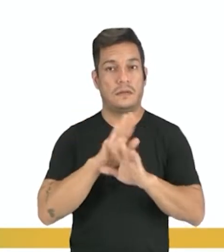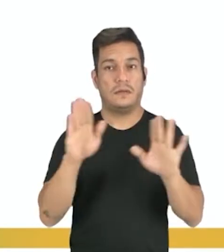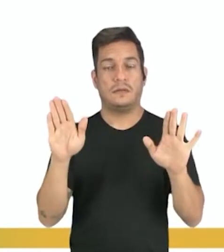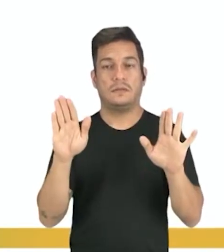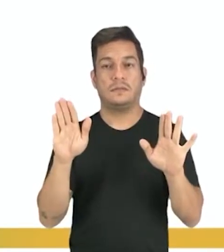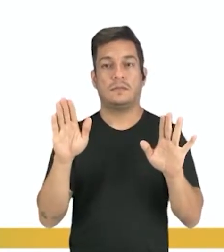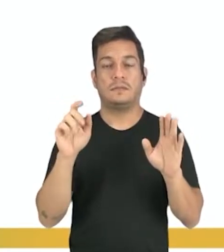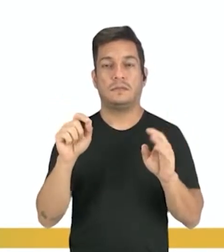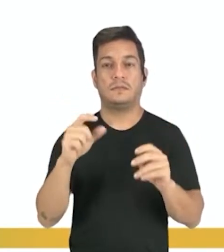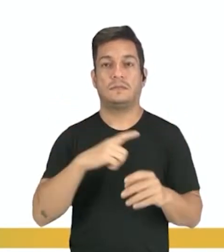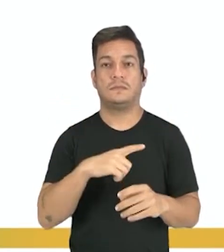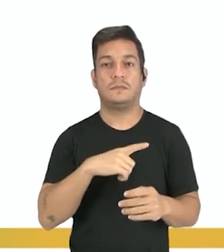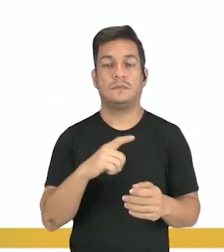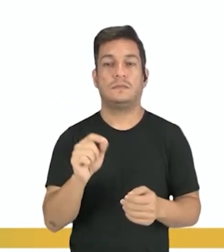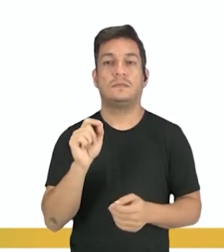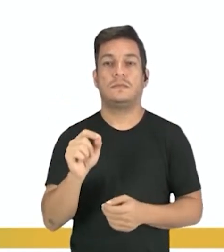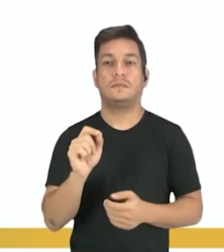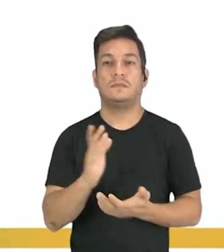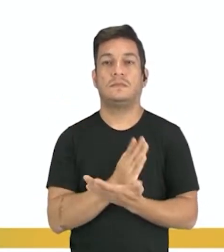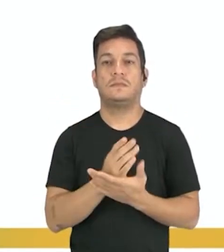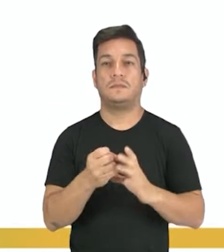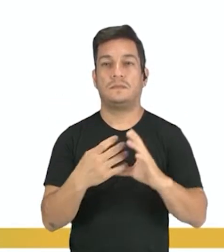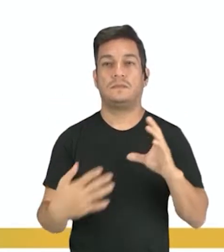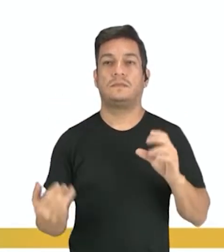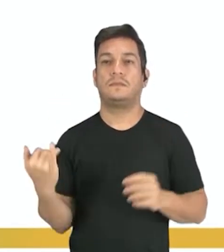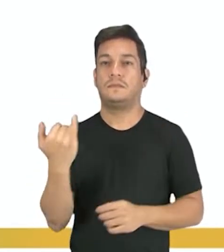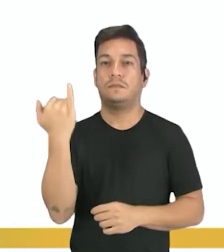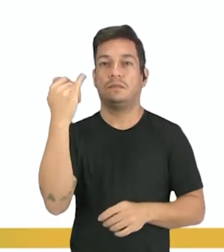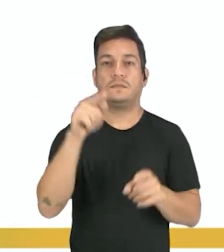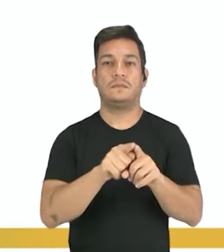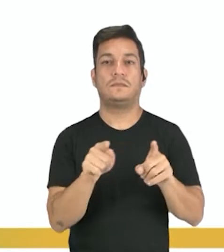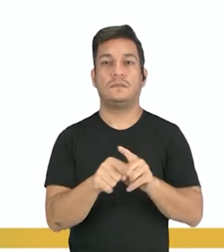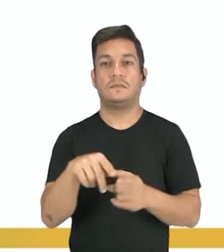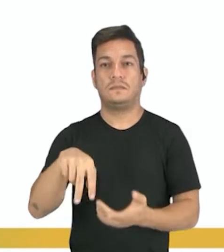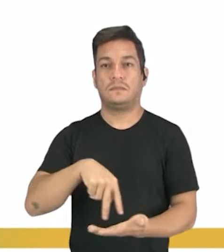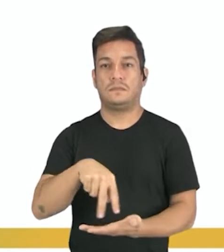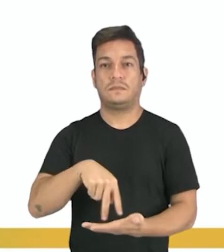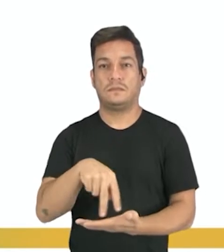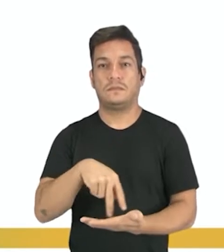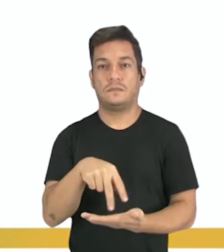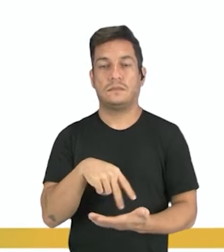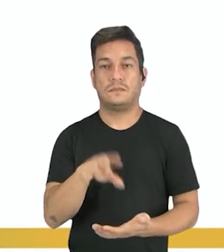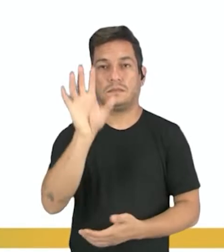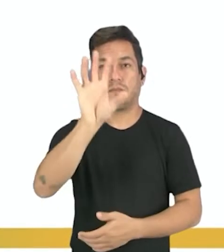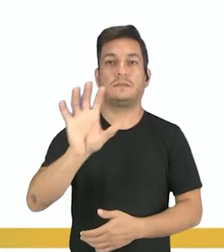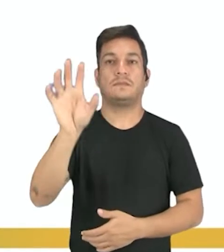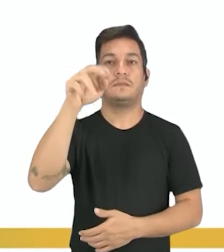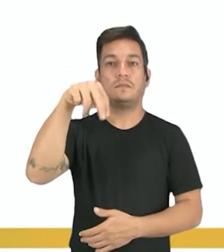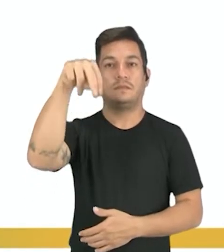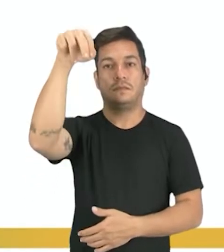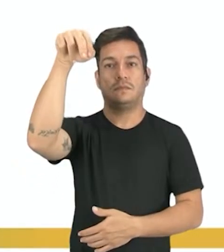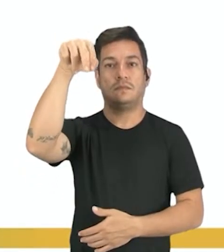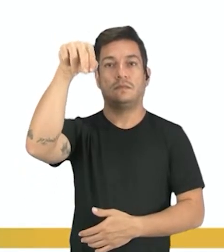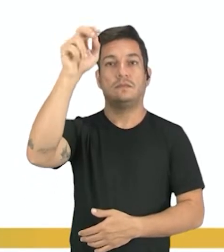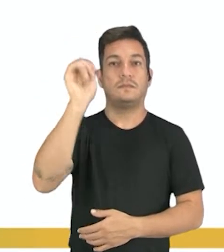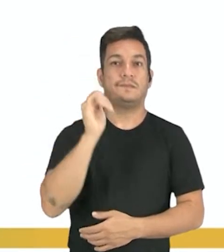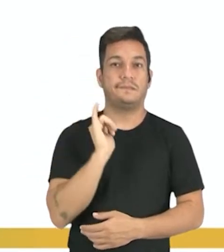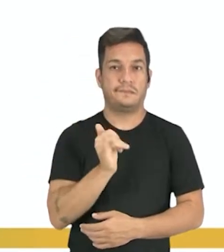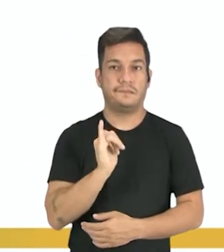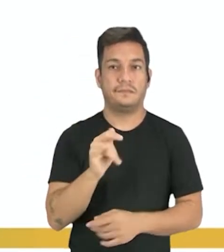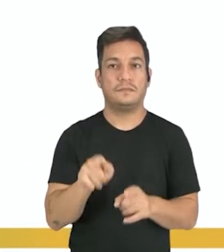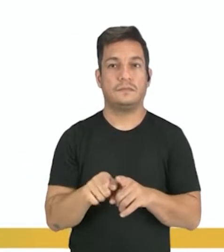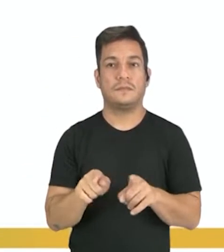entenderem E aí tem algumas características importantes na dança das danças na região norte que a gente vai citar